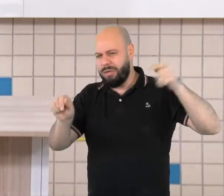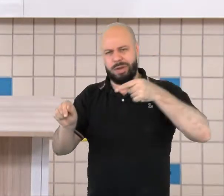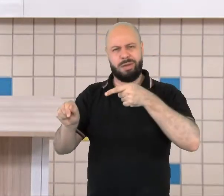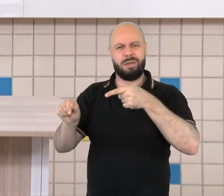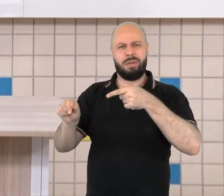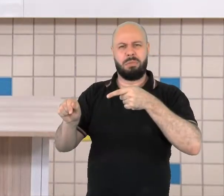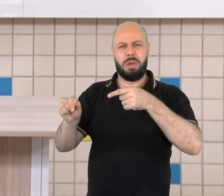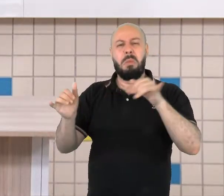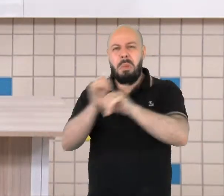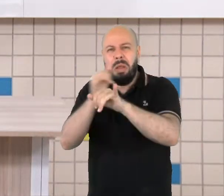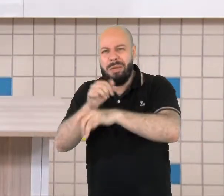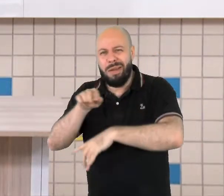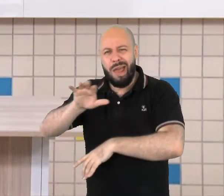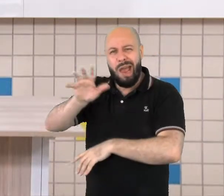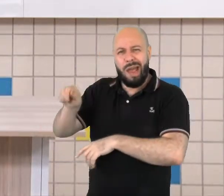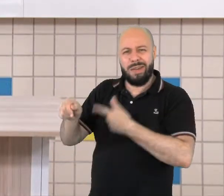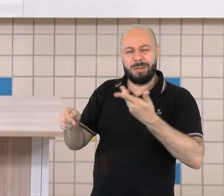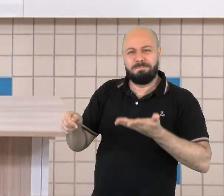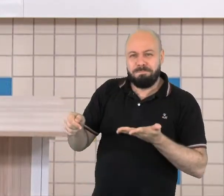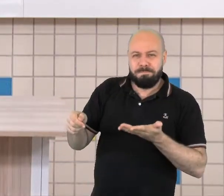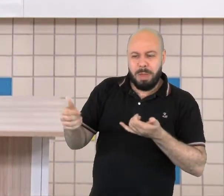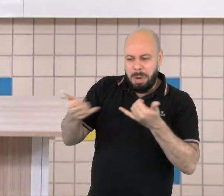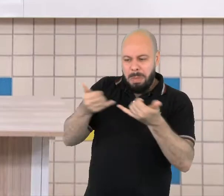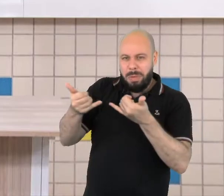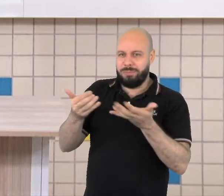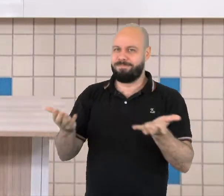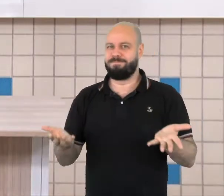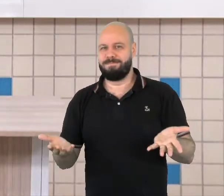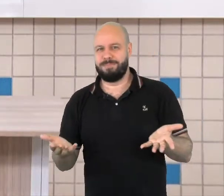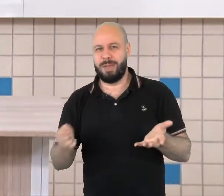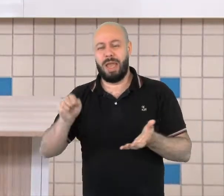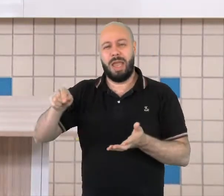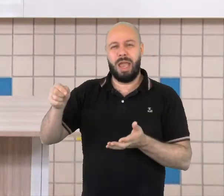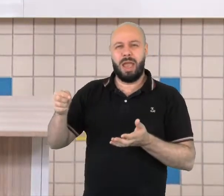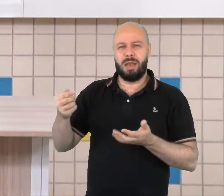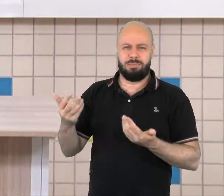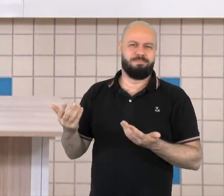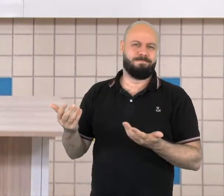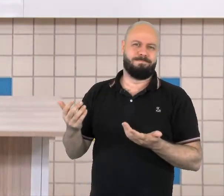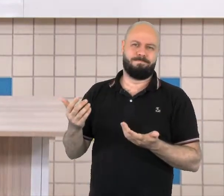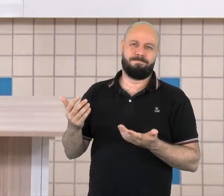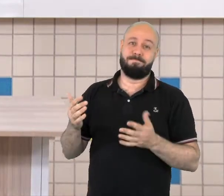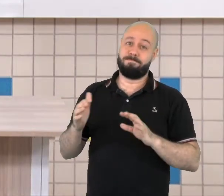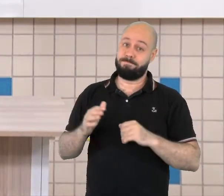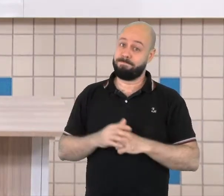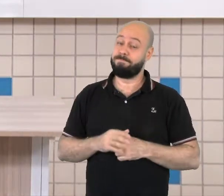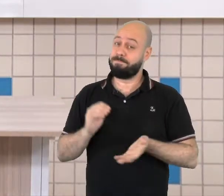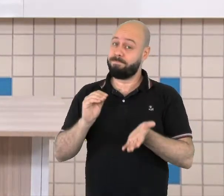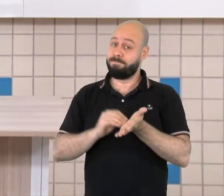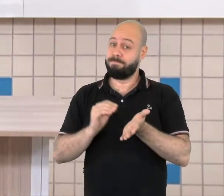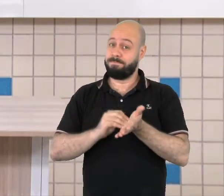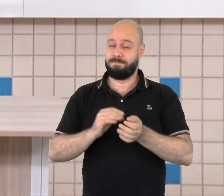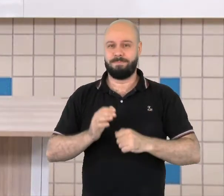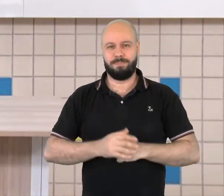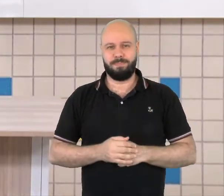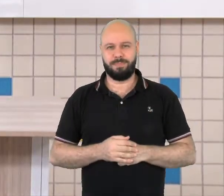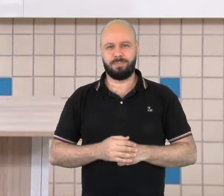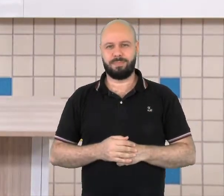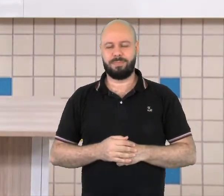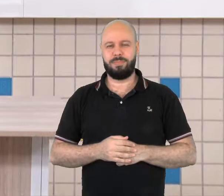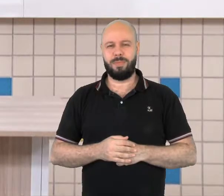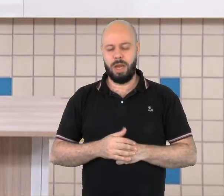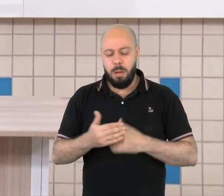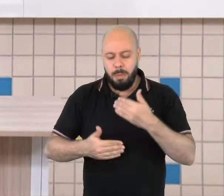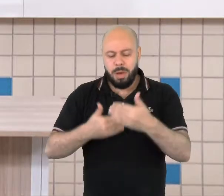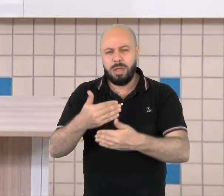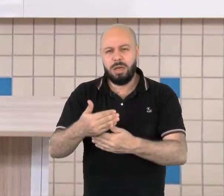menos, notícia dos nossos irmãos africanos, né? Que processo de